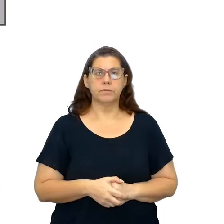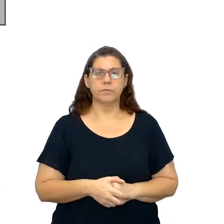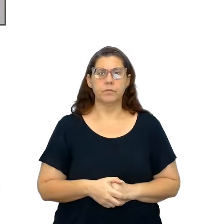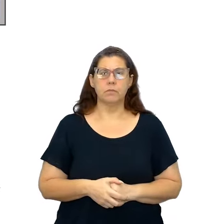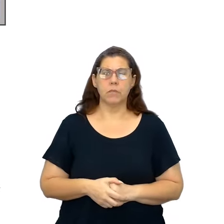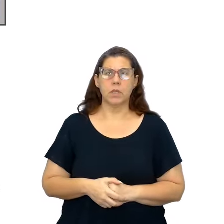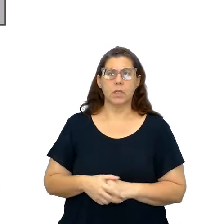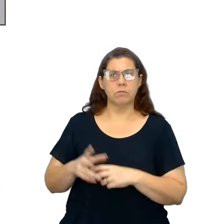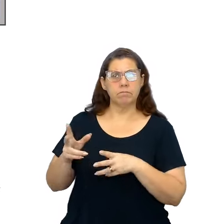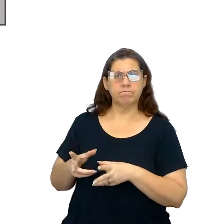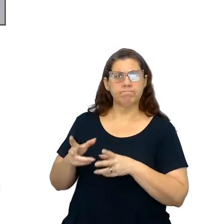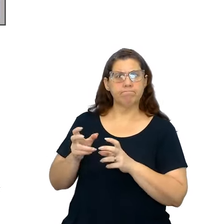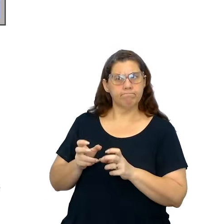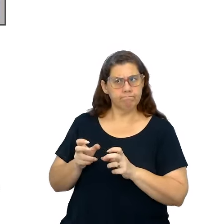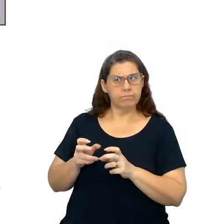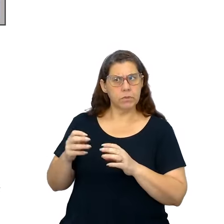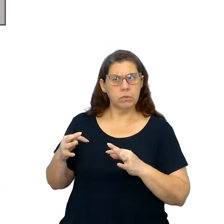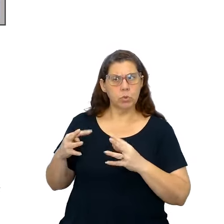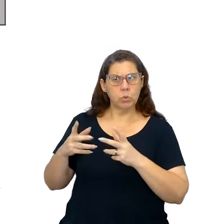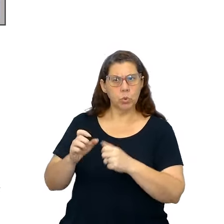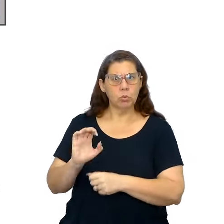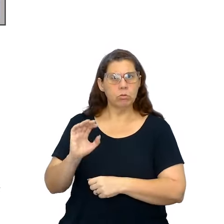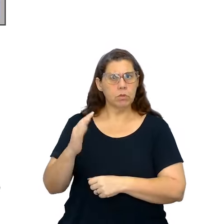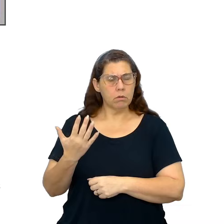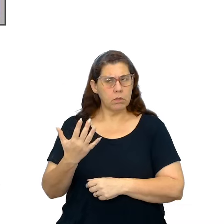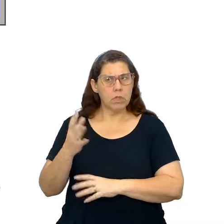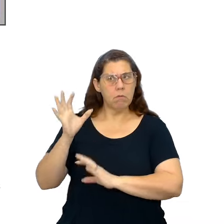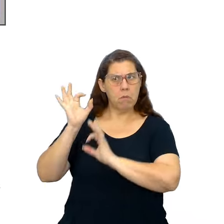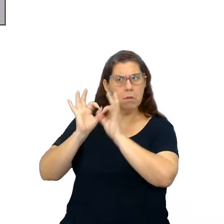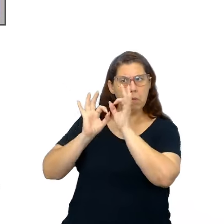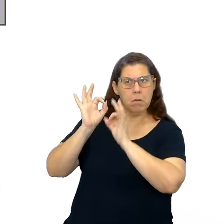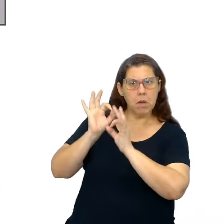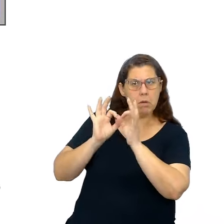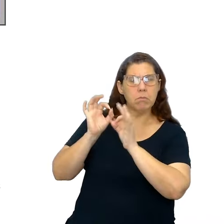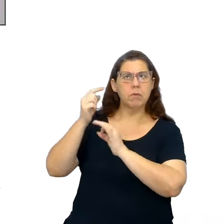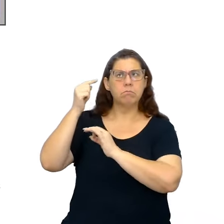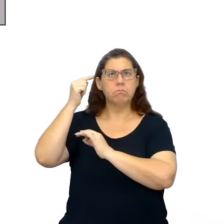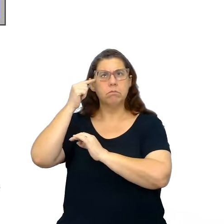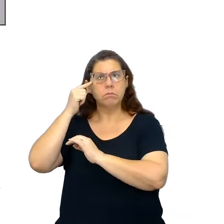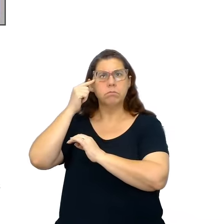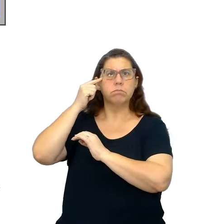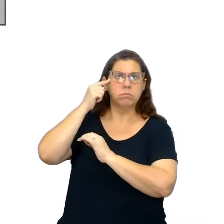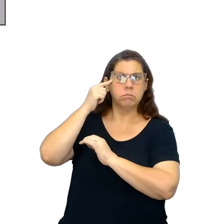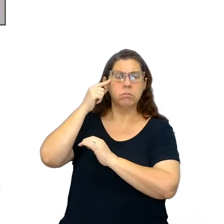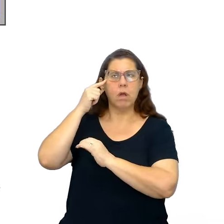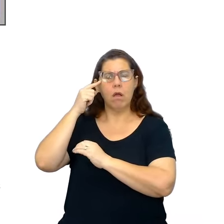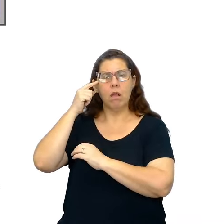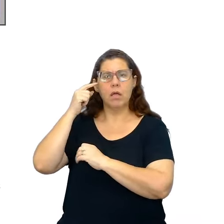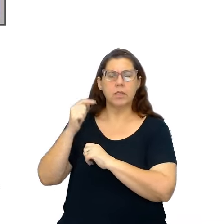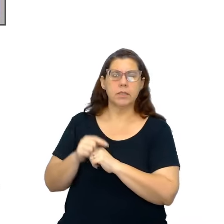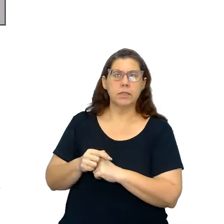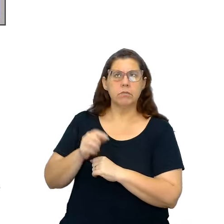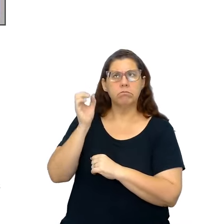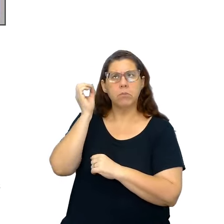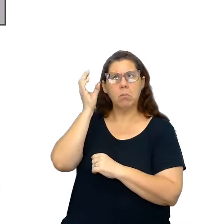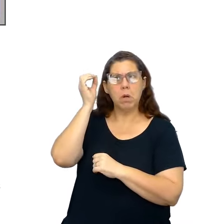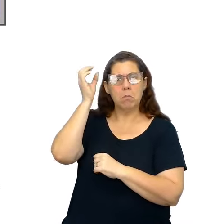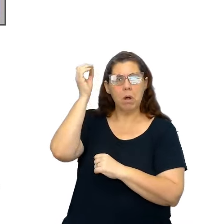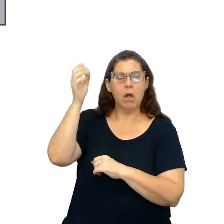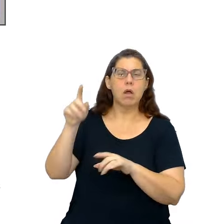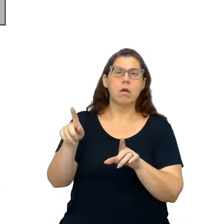ter a percepção do todo, né? Ou seja, criar imagens mentais ou imagens mentais